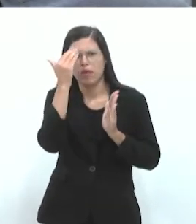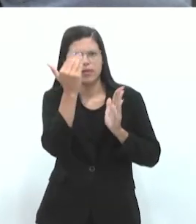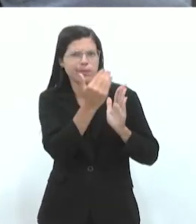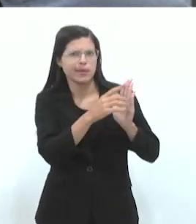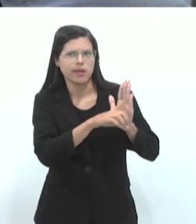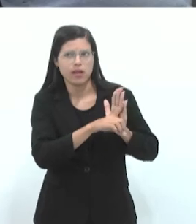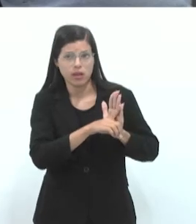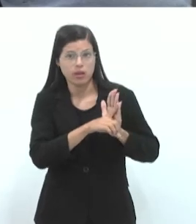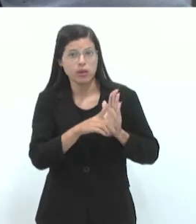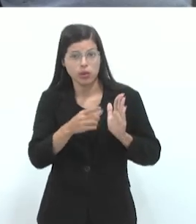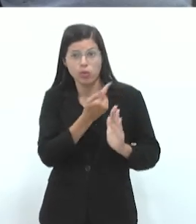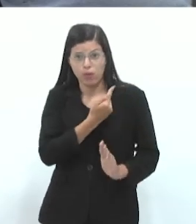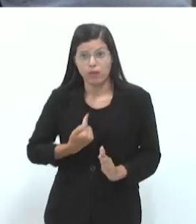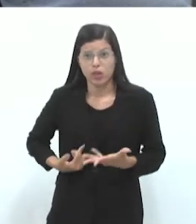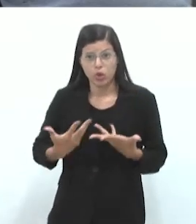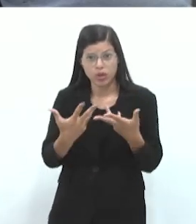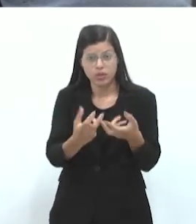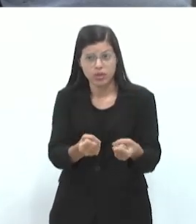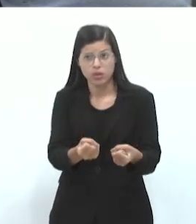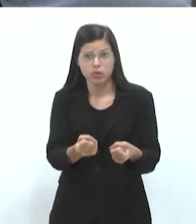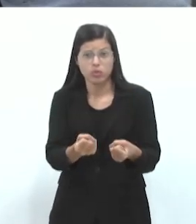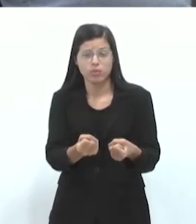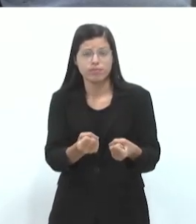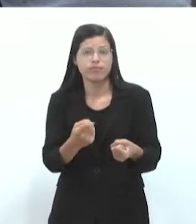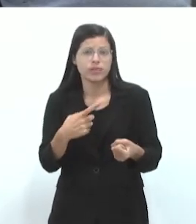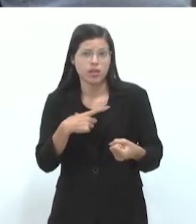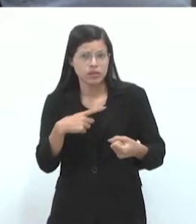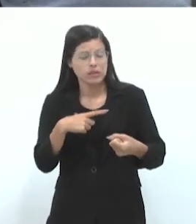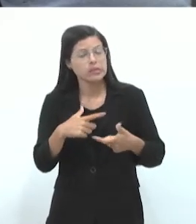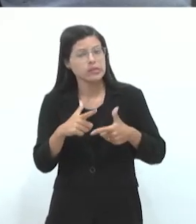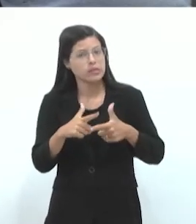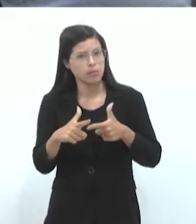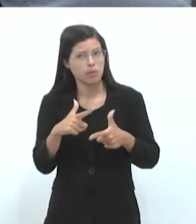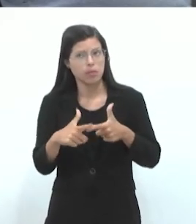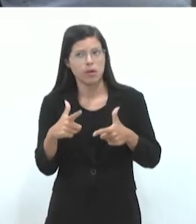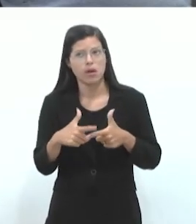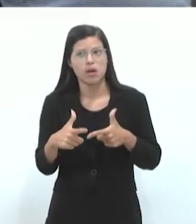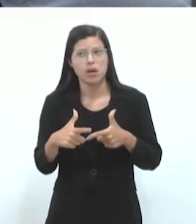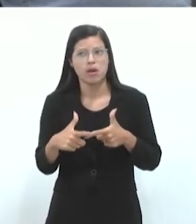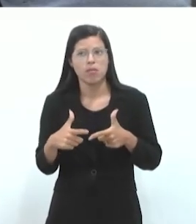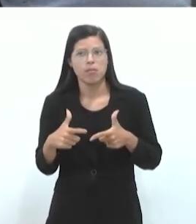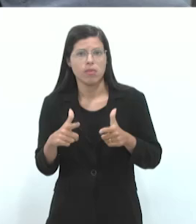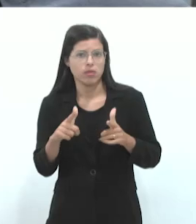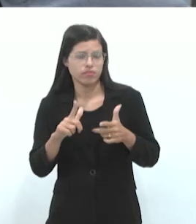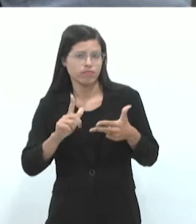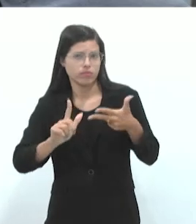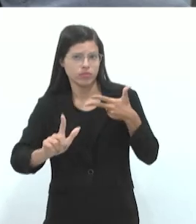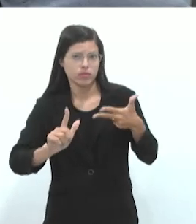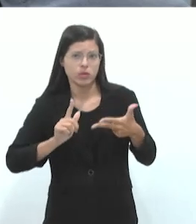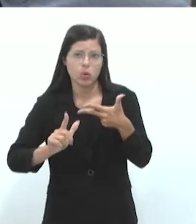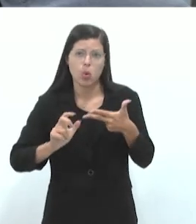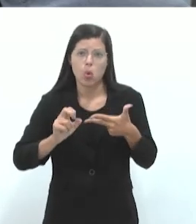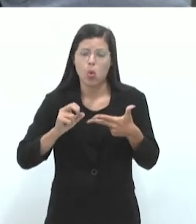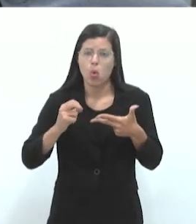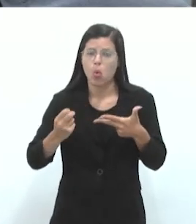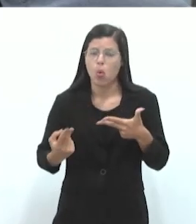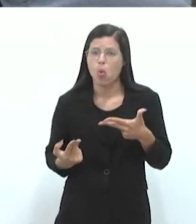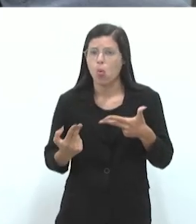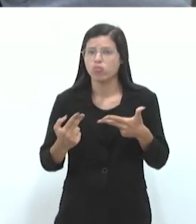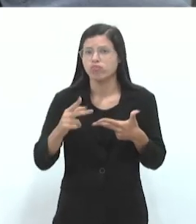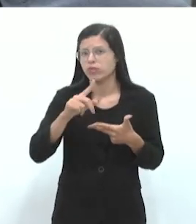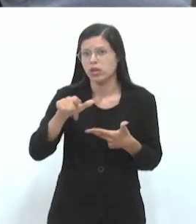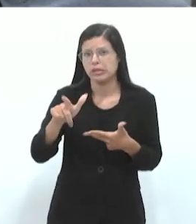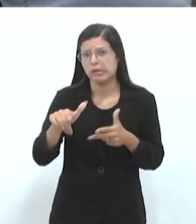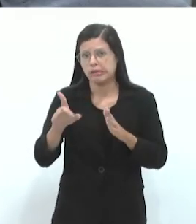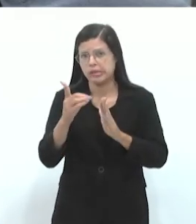governador fez. E aí abriu a crise com o Legislativo, o Pisciani disse, ou o senhor revoga a lei, o seu decreto,